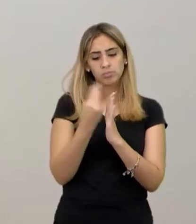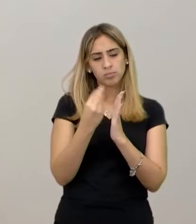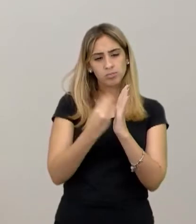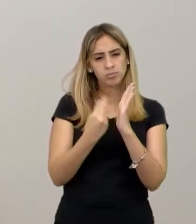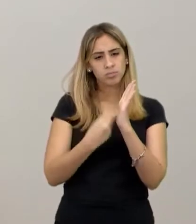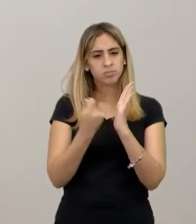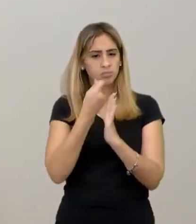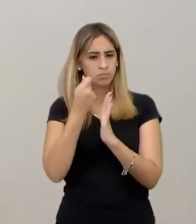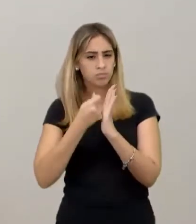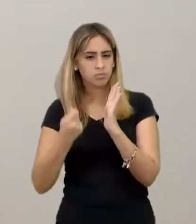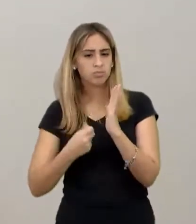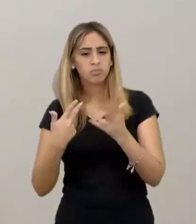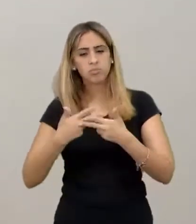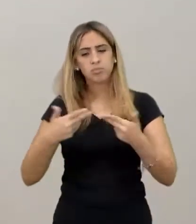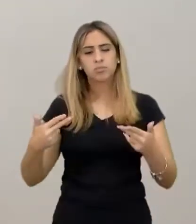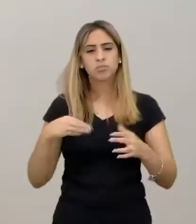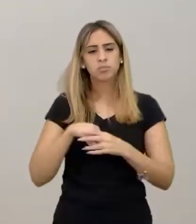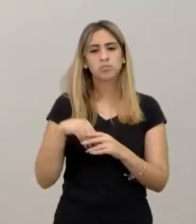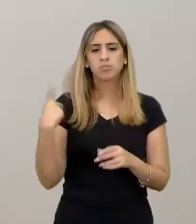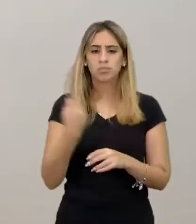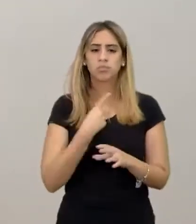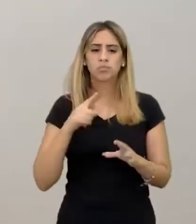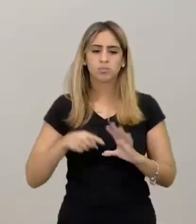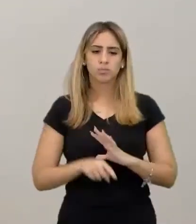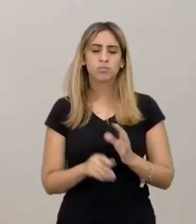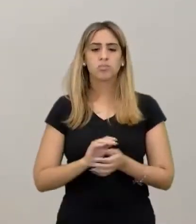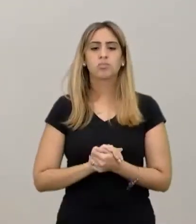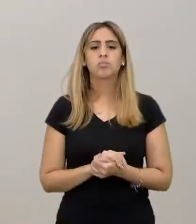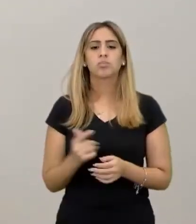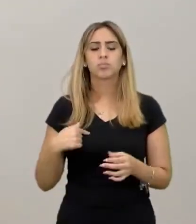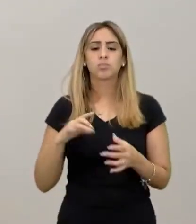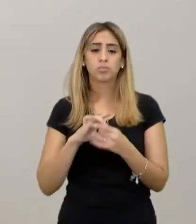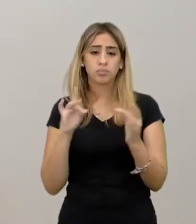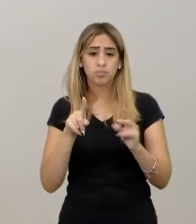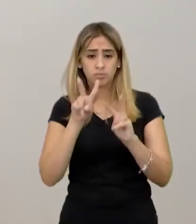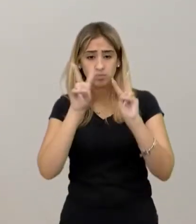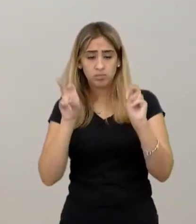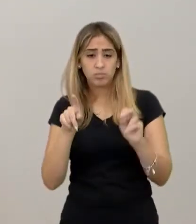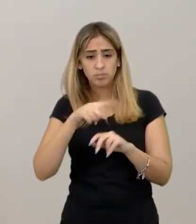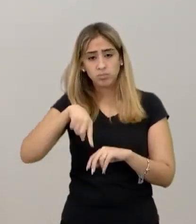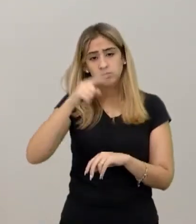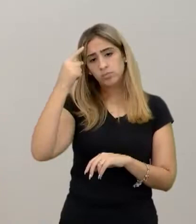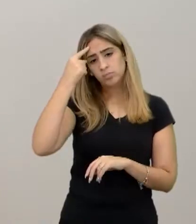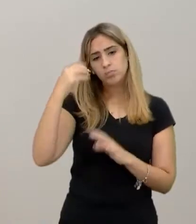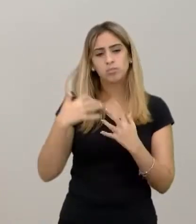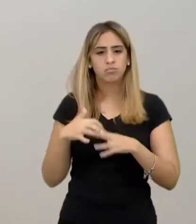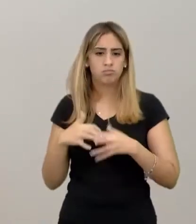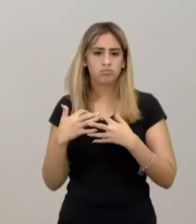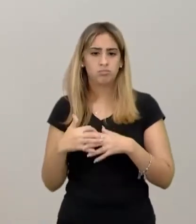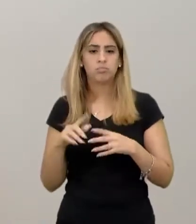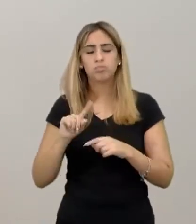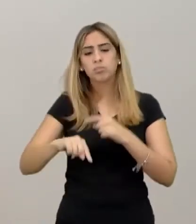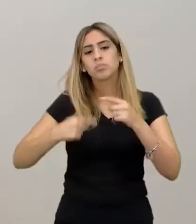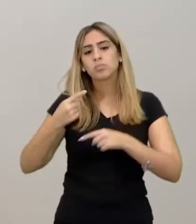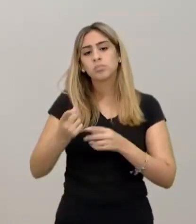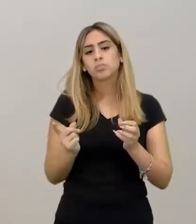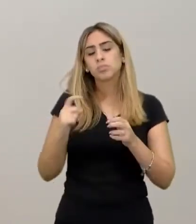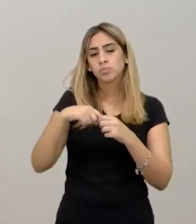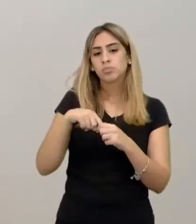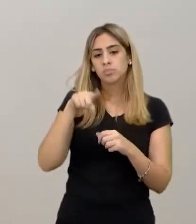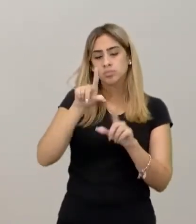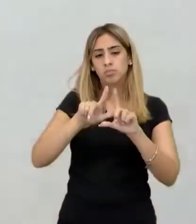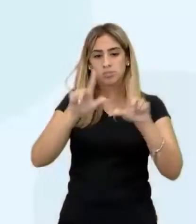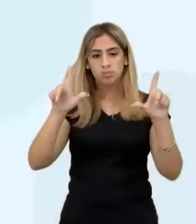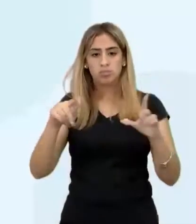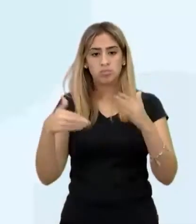de bordo as impressões acerca do nosso aprofundamento. Então, eu vou deixar essa questão aí para vocês irem pensando. E aí, eu vou voltar nessa